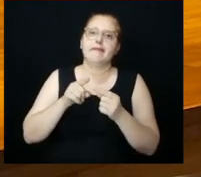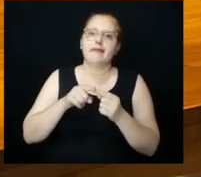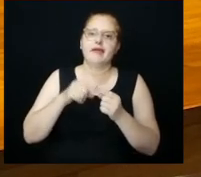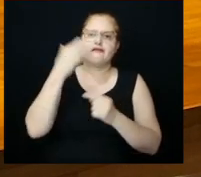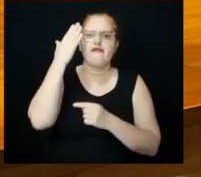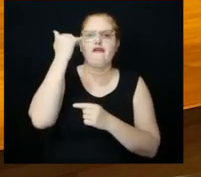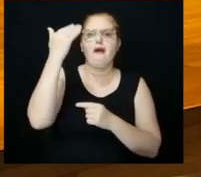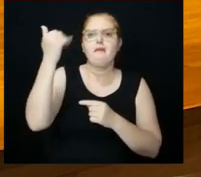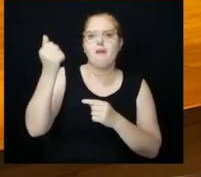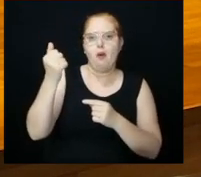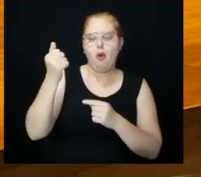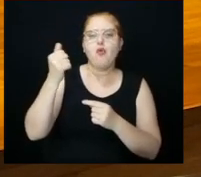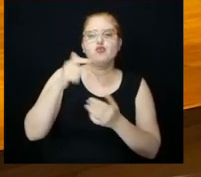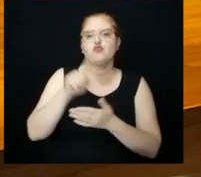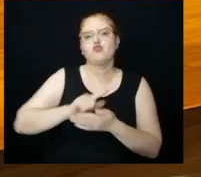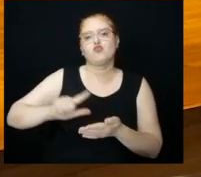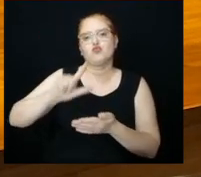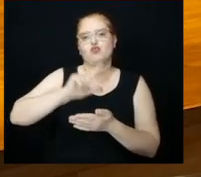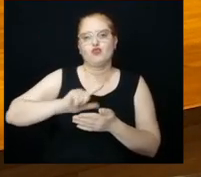africana que começa